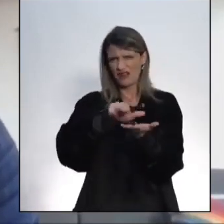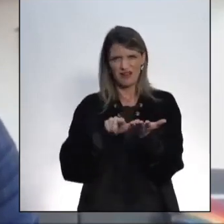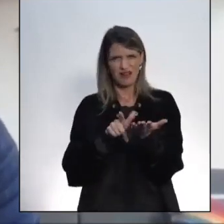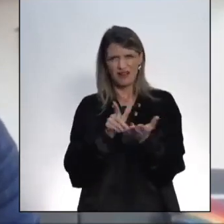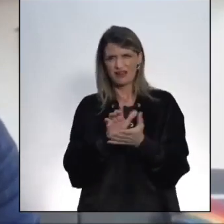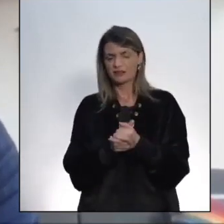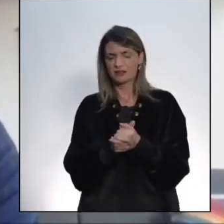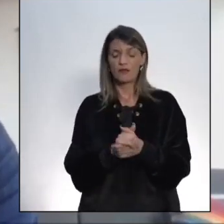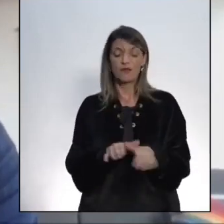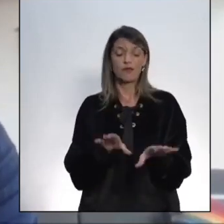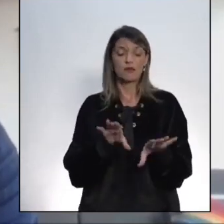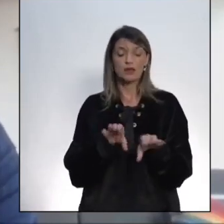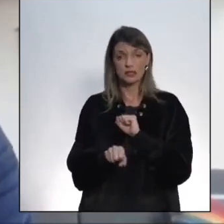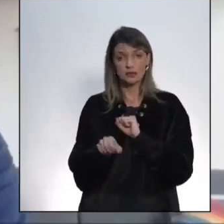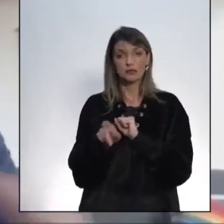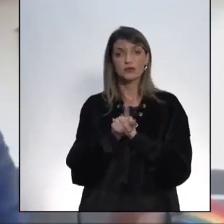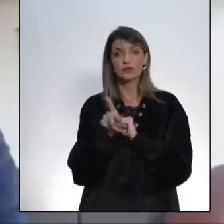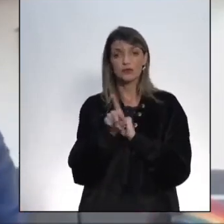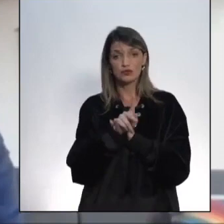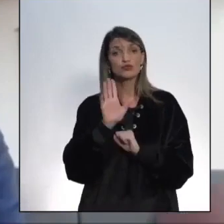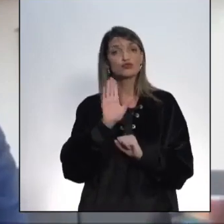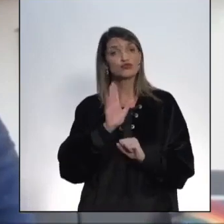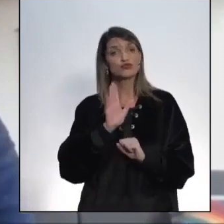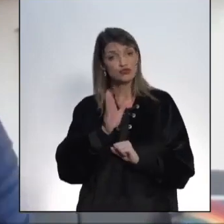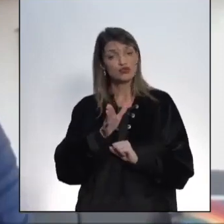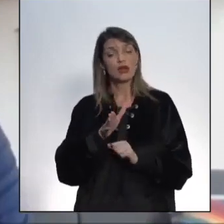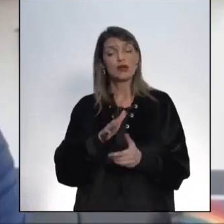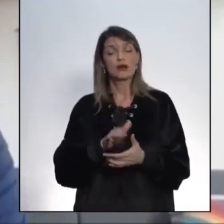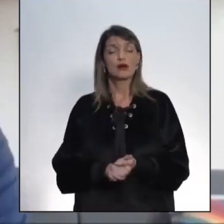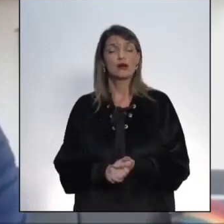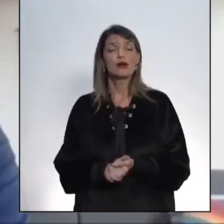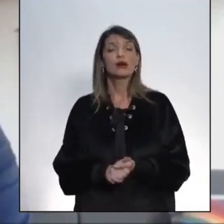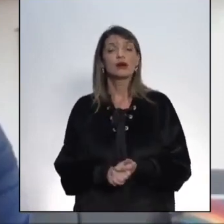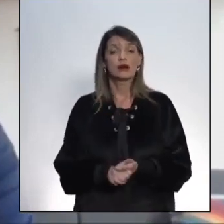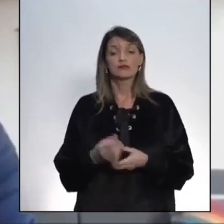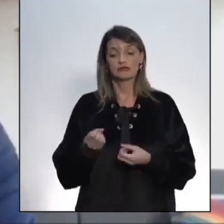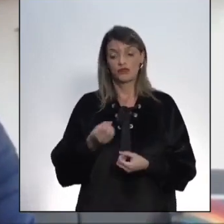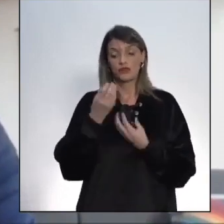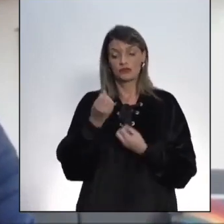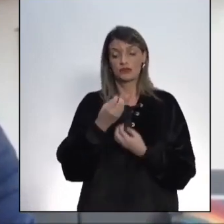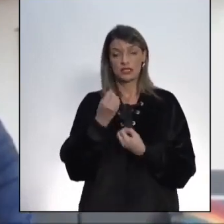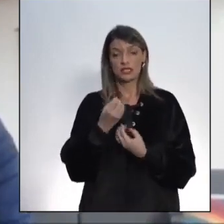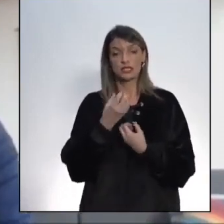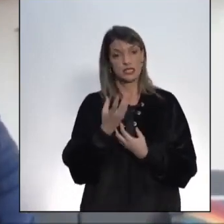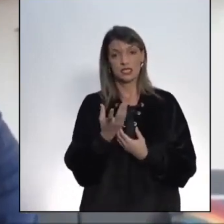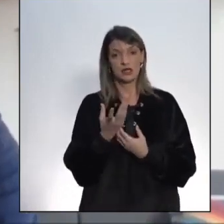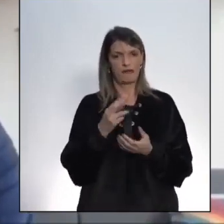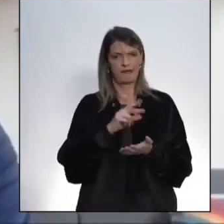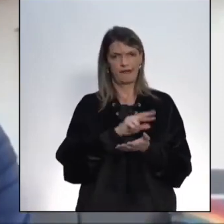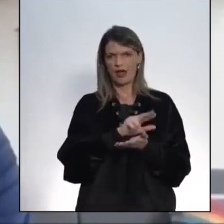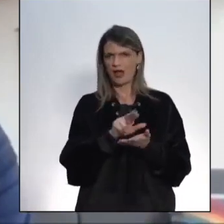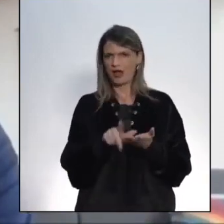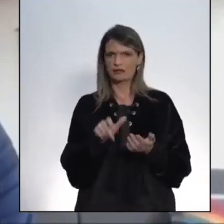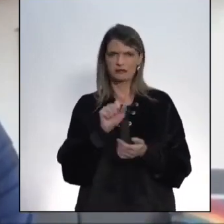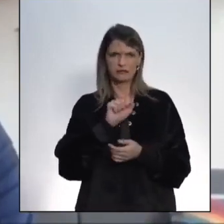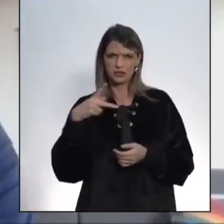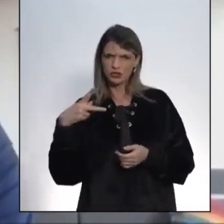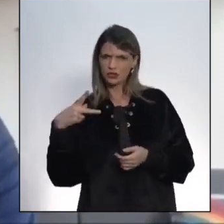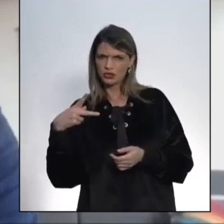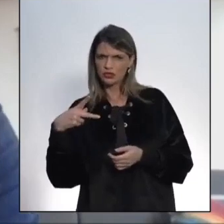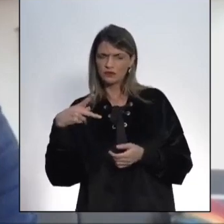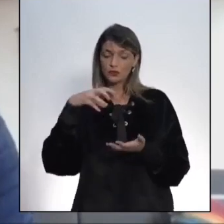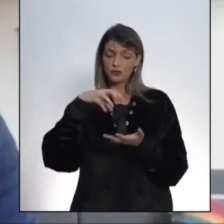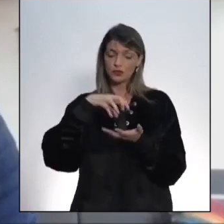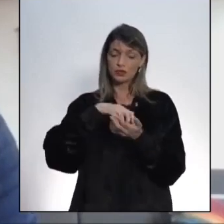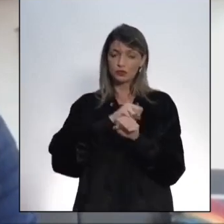Formação de professor, né? A gente já tem esse espaço mesmo, é um espaço formativo que a gente está vivendo aqui, ou então nos aplicativos lá do Centro de